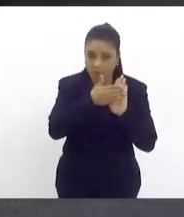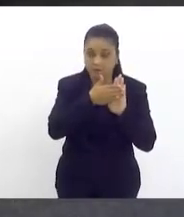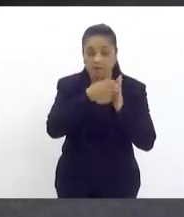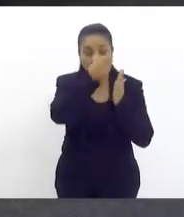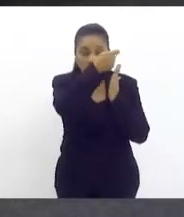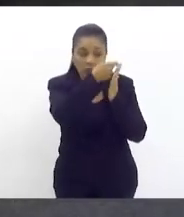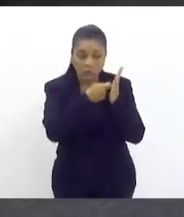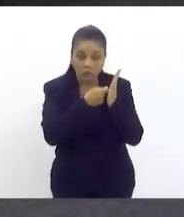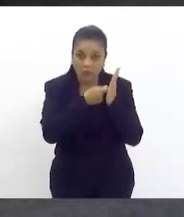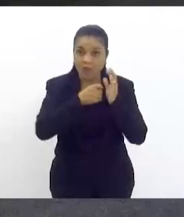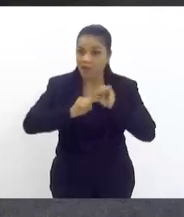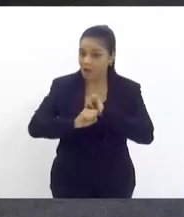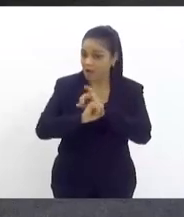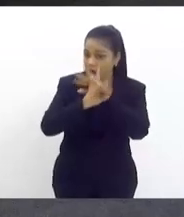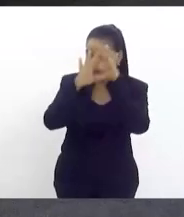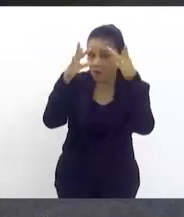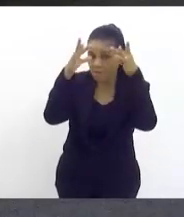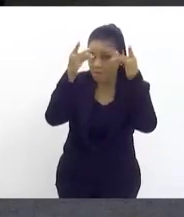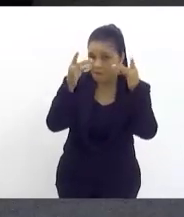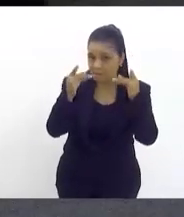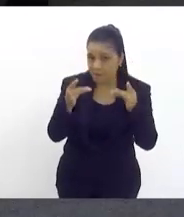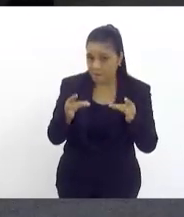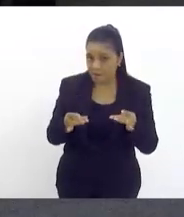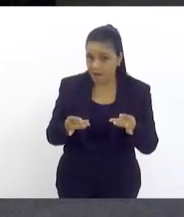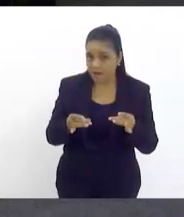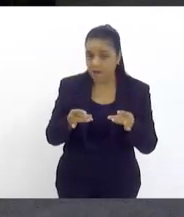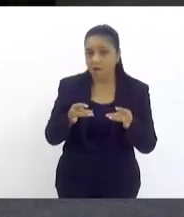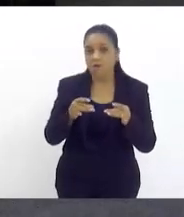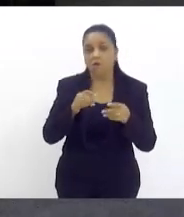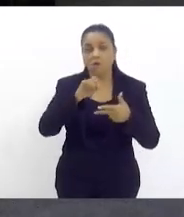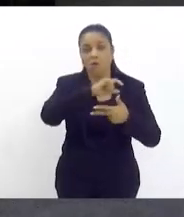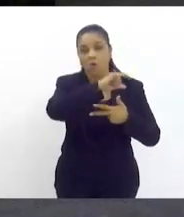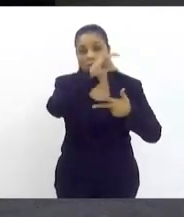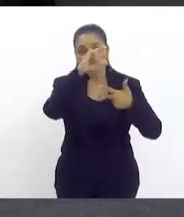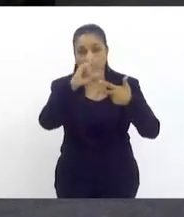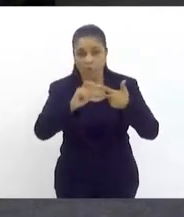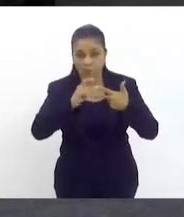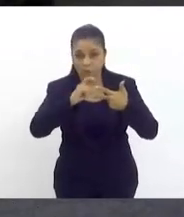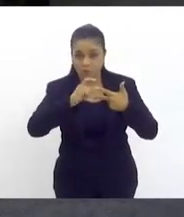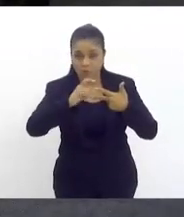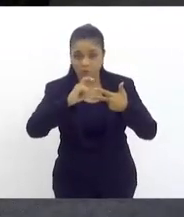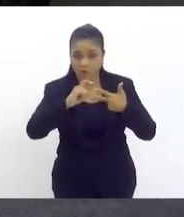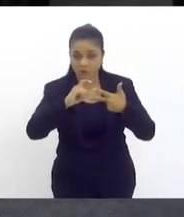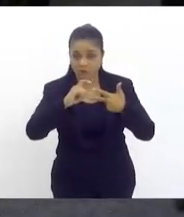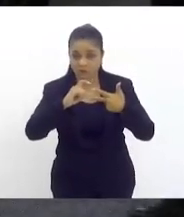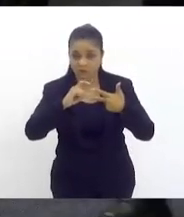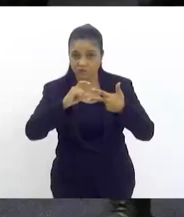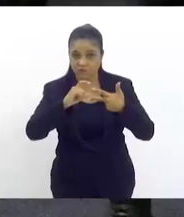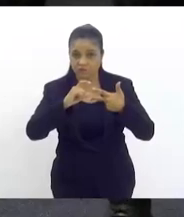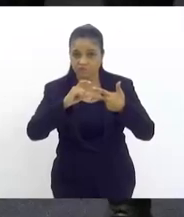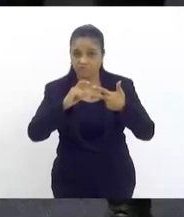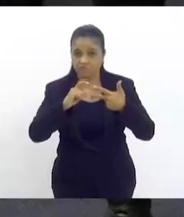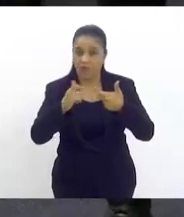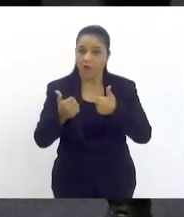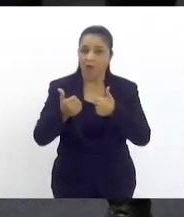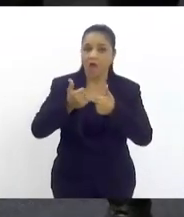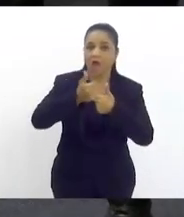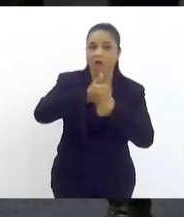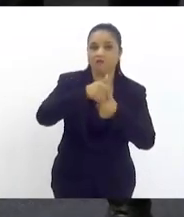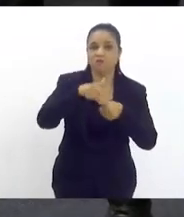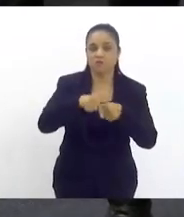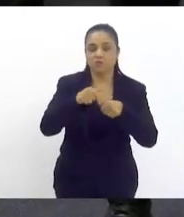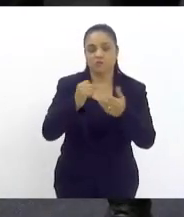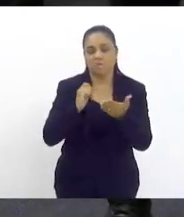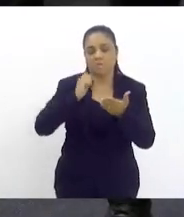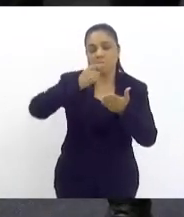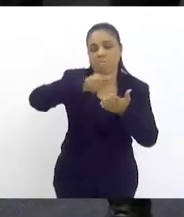claro, que o Poder Executivo vai subsidiar as contas, vai pagar as